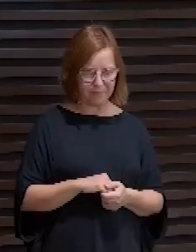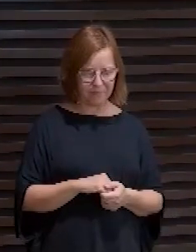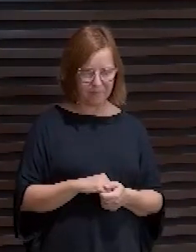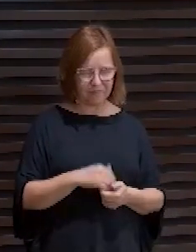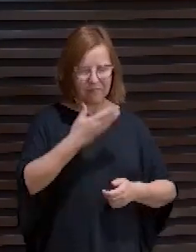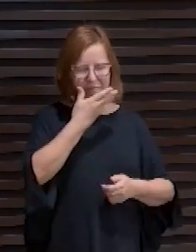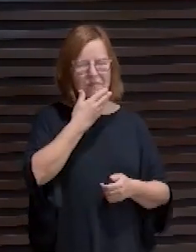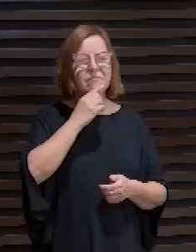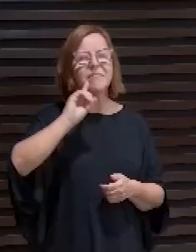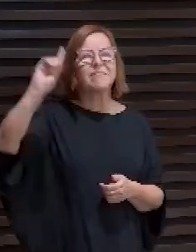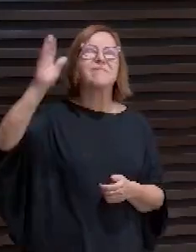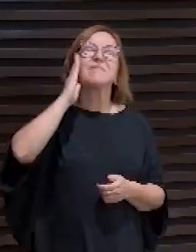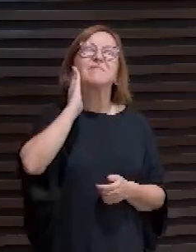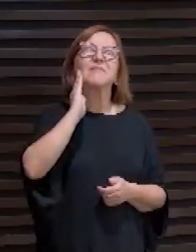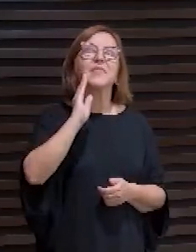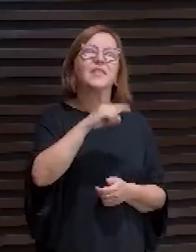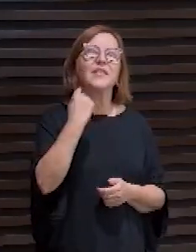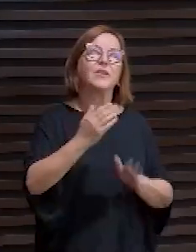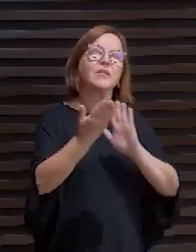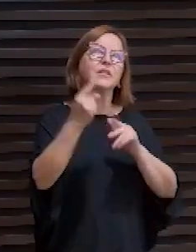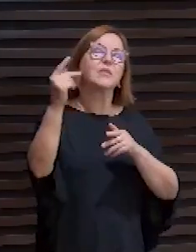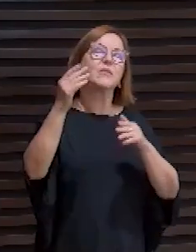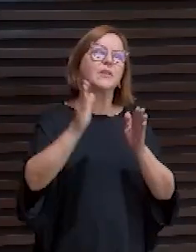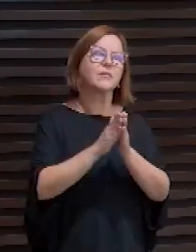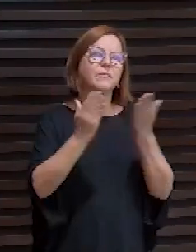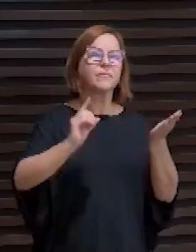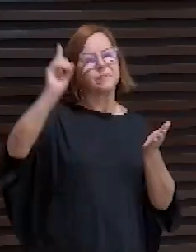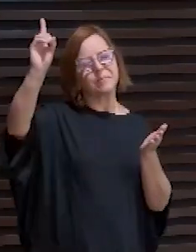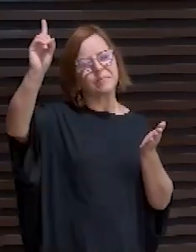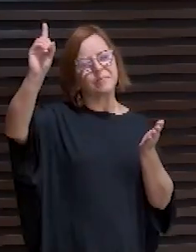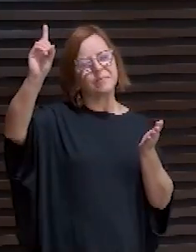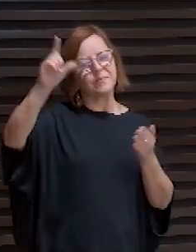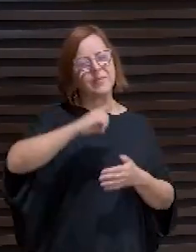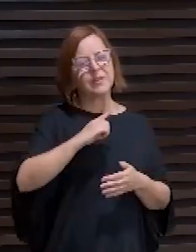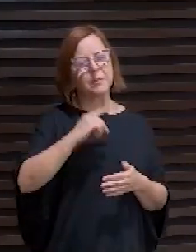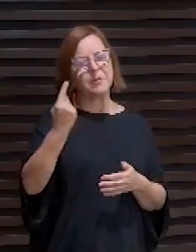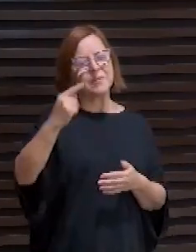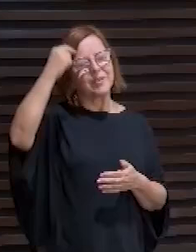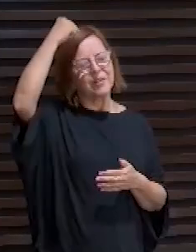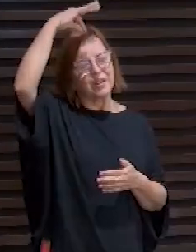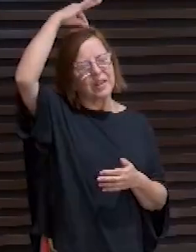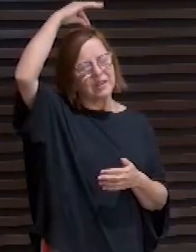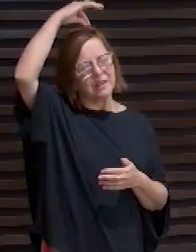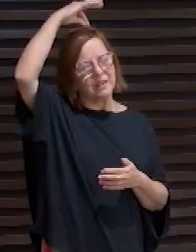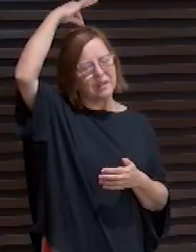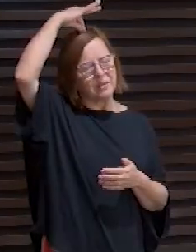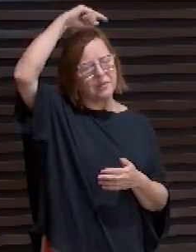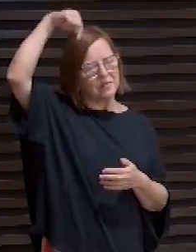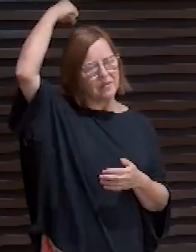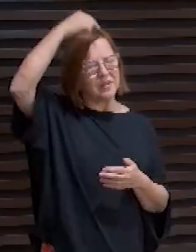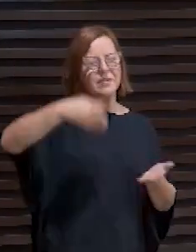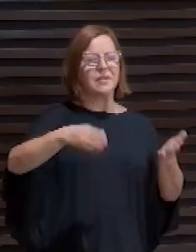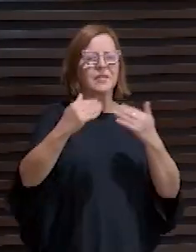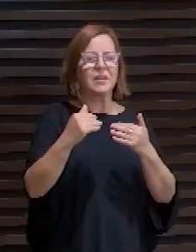Pai querido, nós estamos diante da Tua palavra, nós temos o Teu Santo Espírito que nos foi dado, que nos